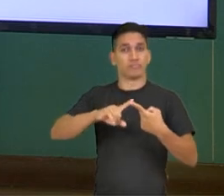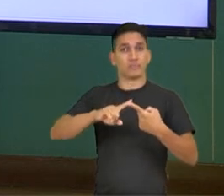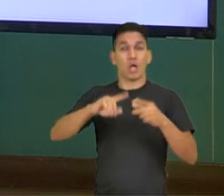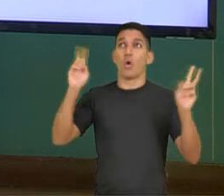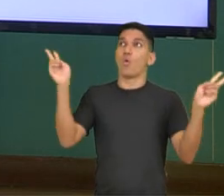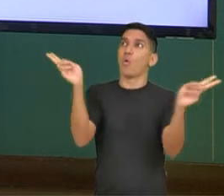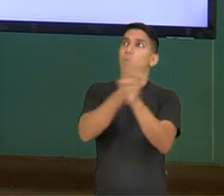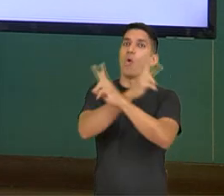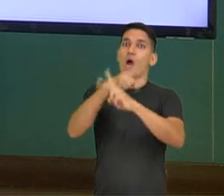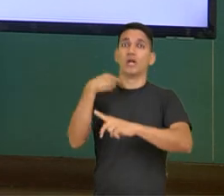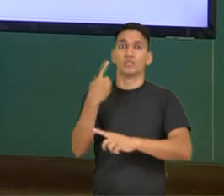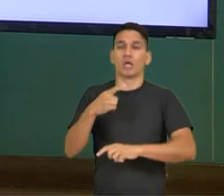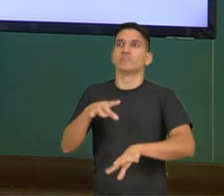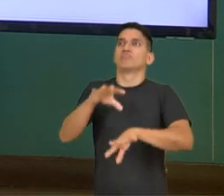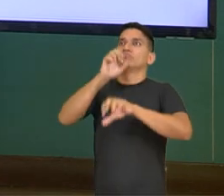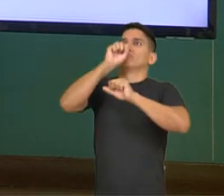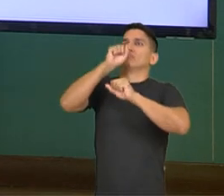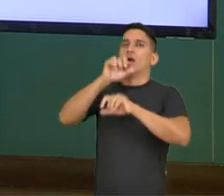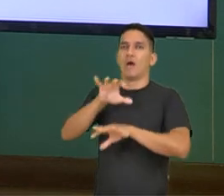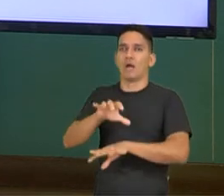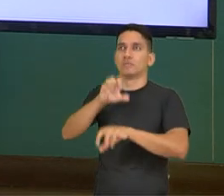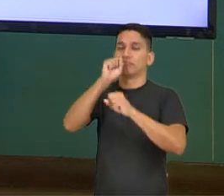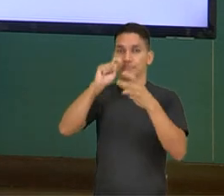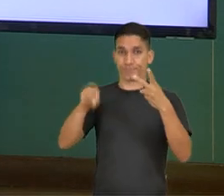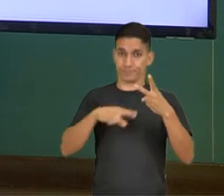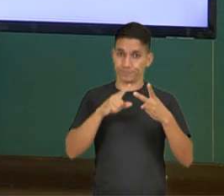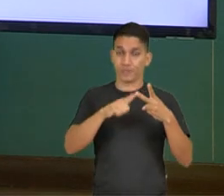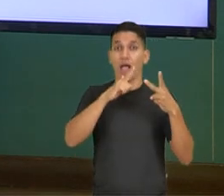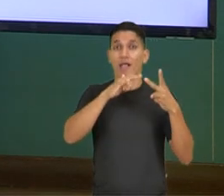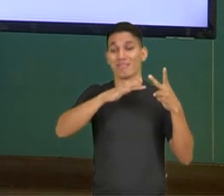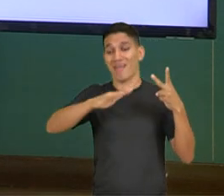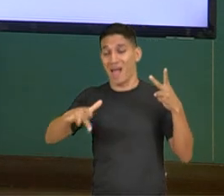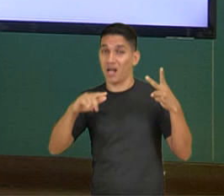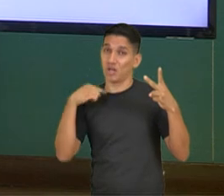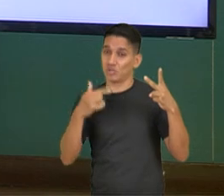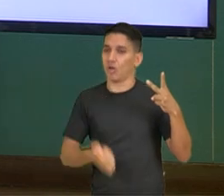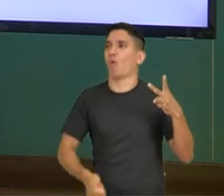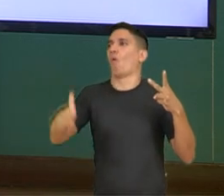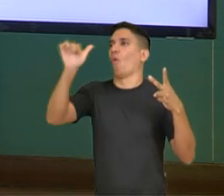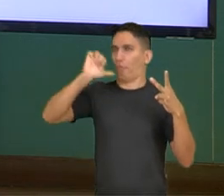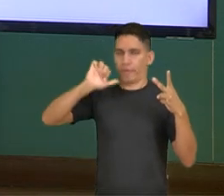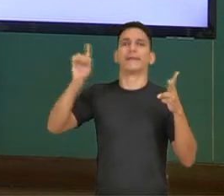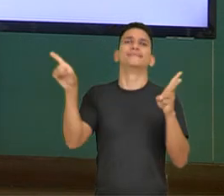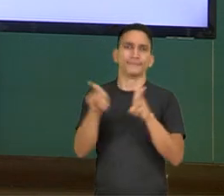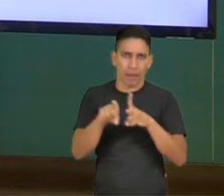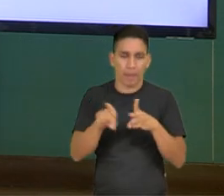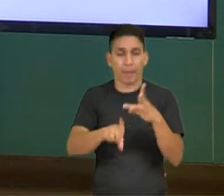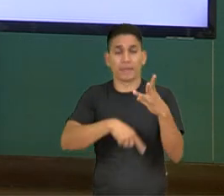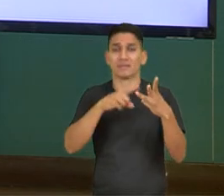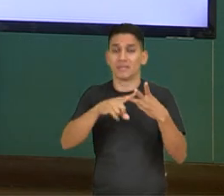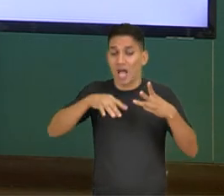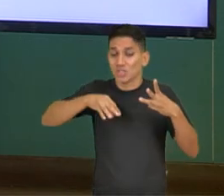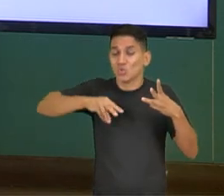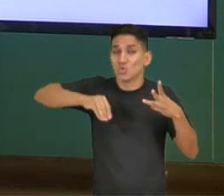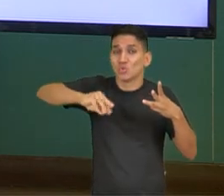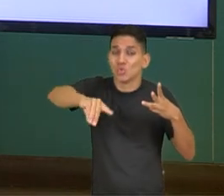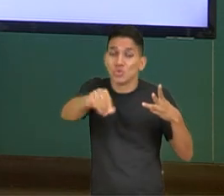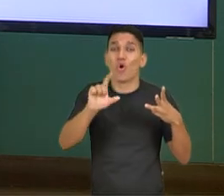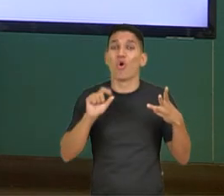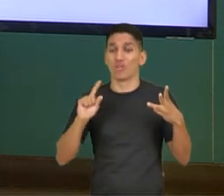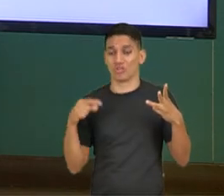nós respiramos, na água que nós ingerimos e no solo, de onde nós tiramos